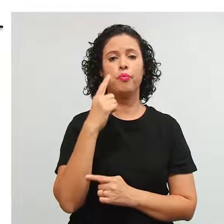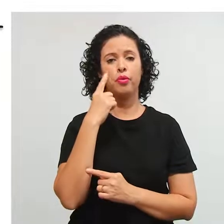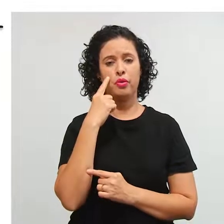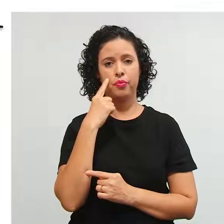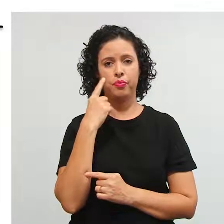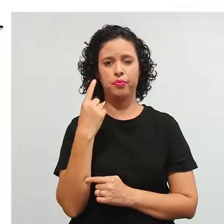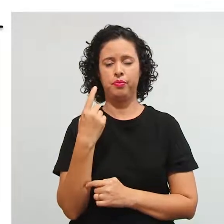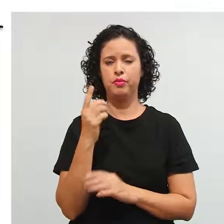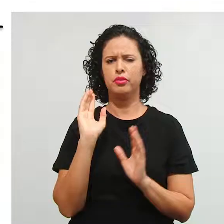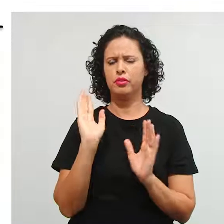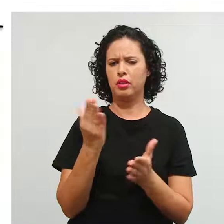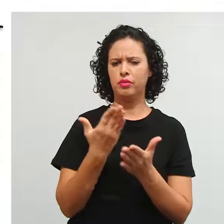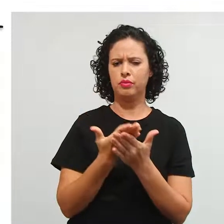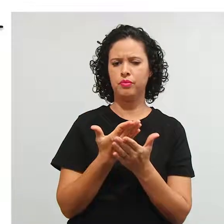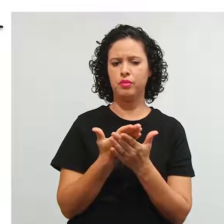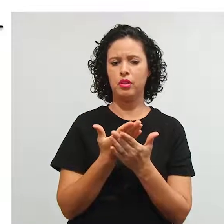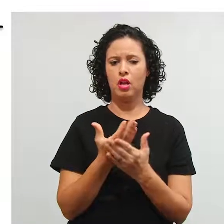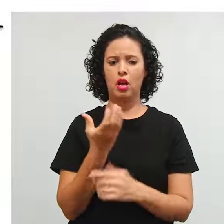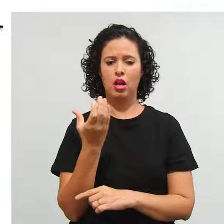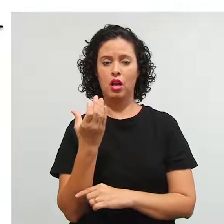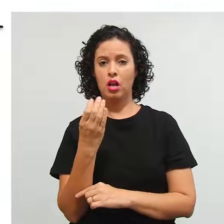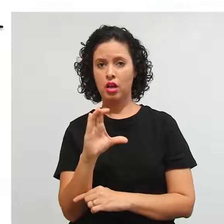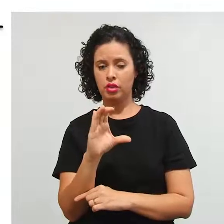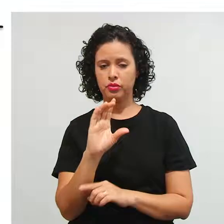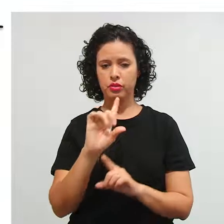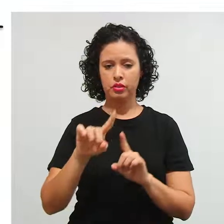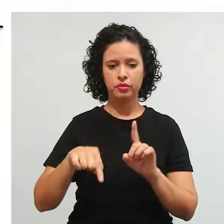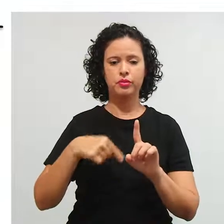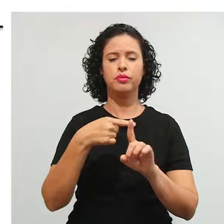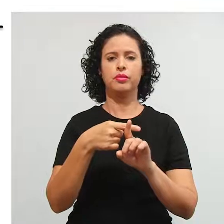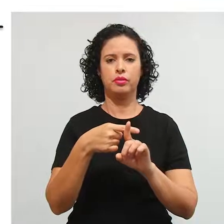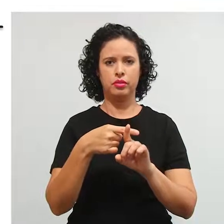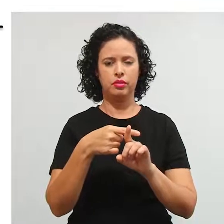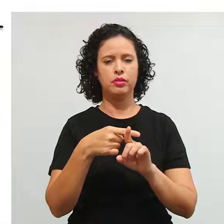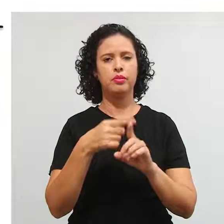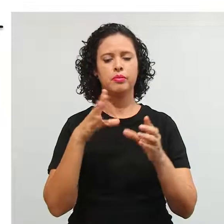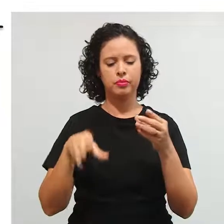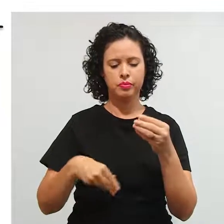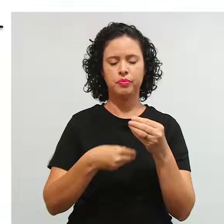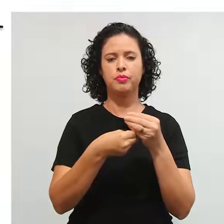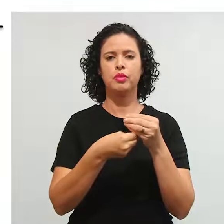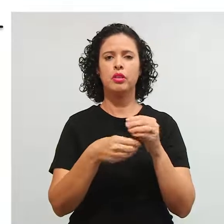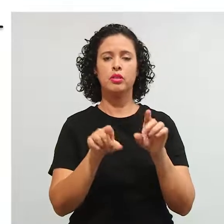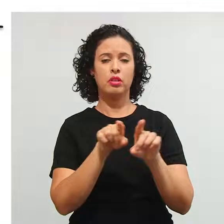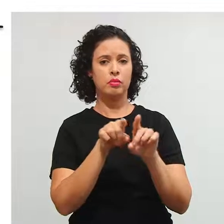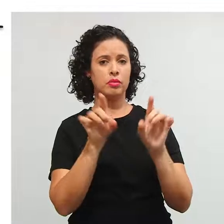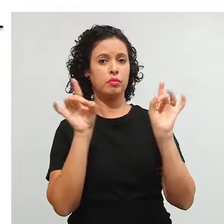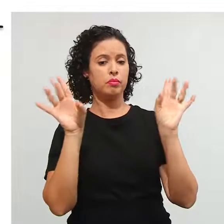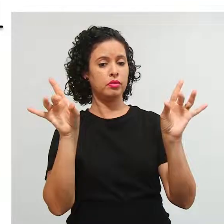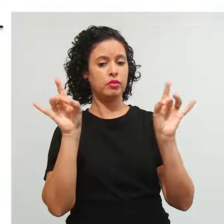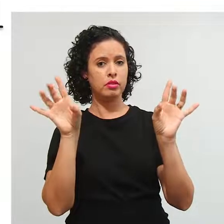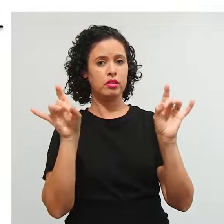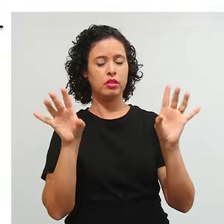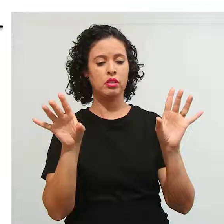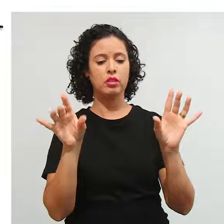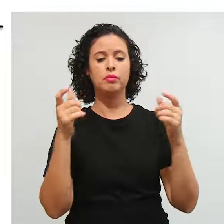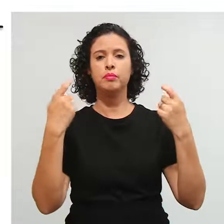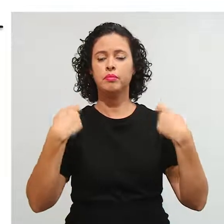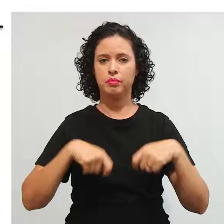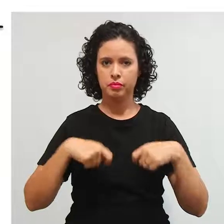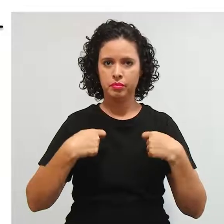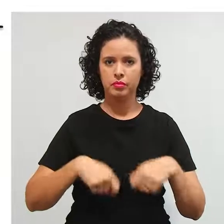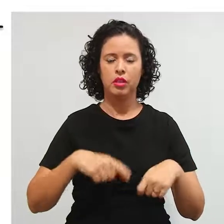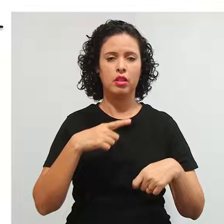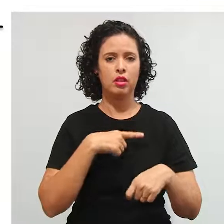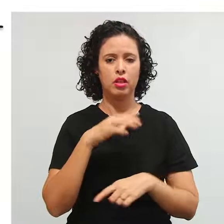os créditos adicionais suplementares e especiais precisam